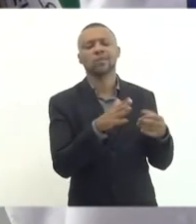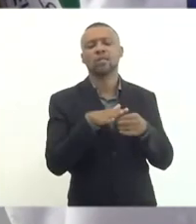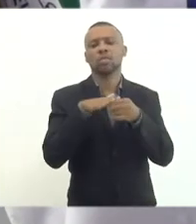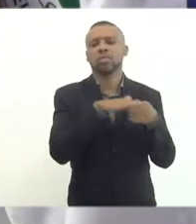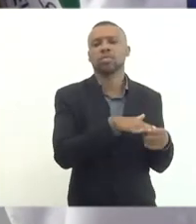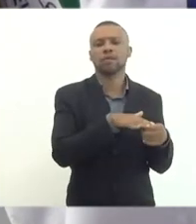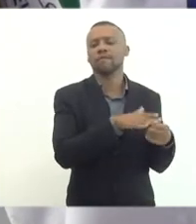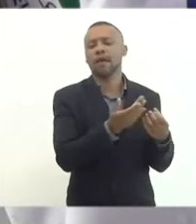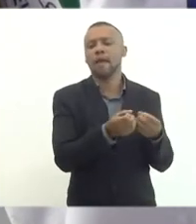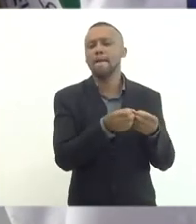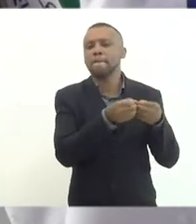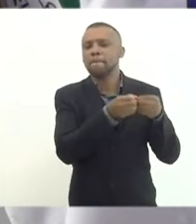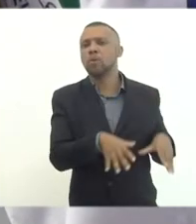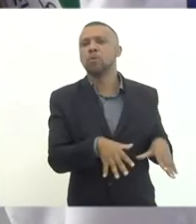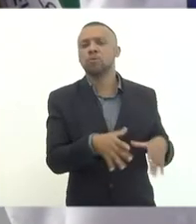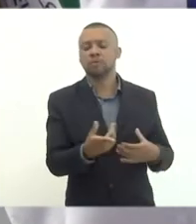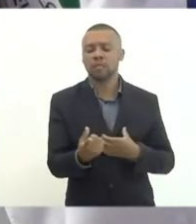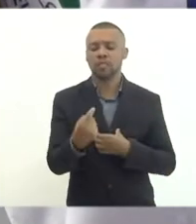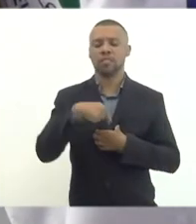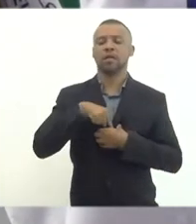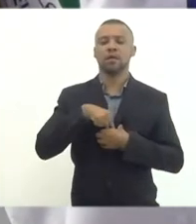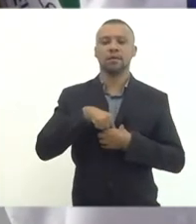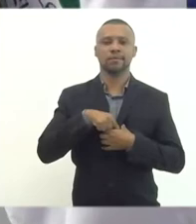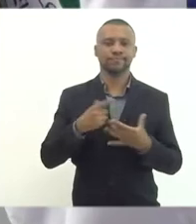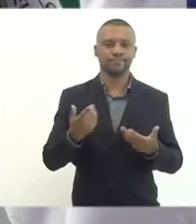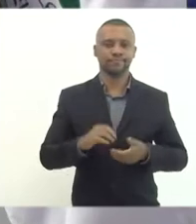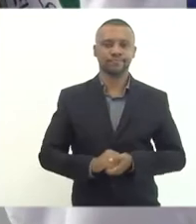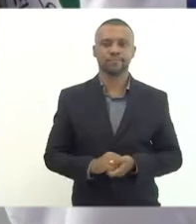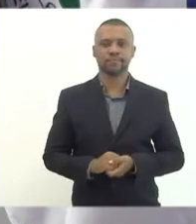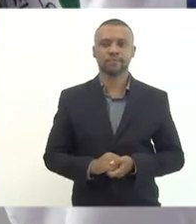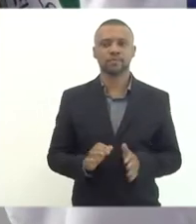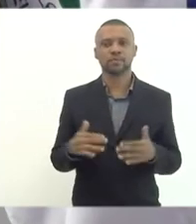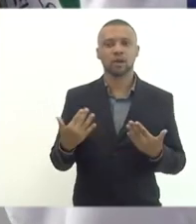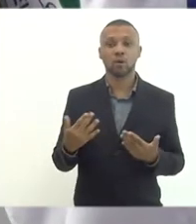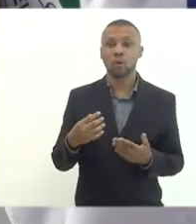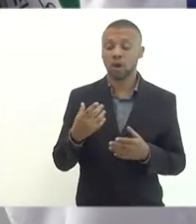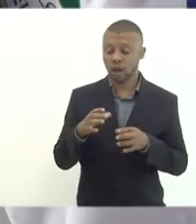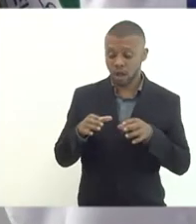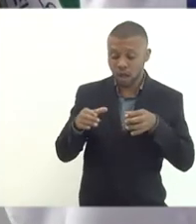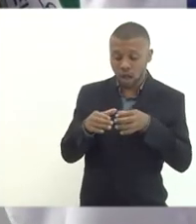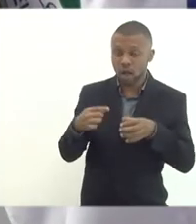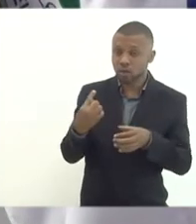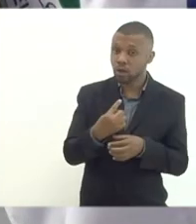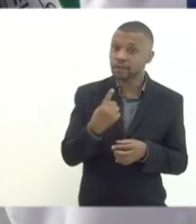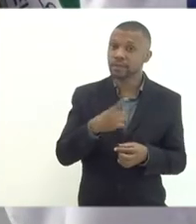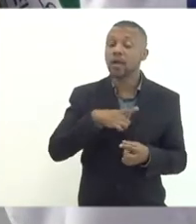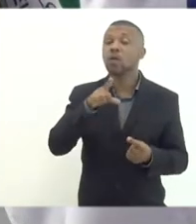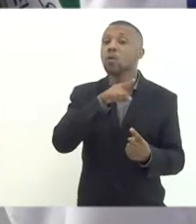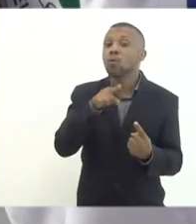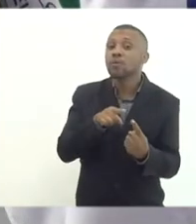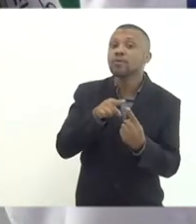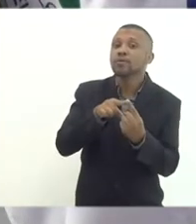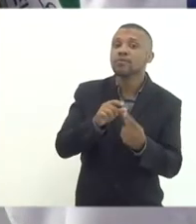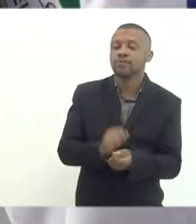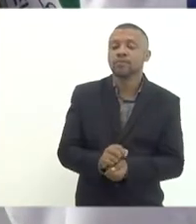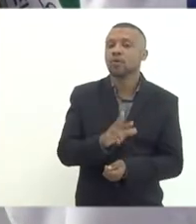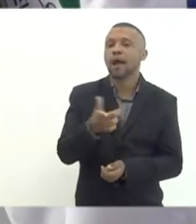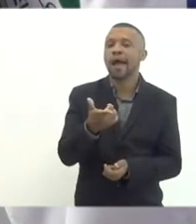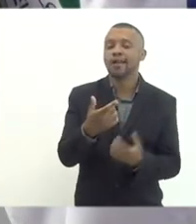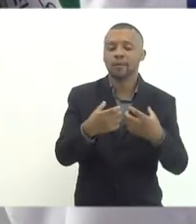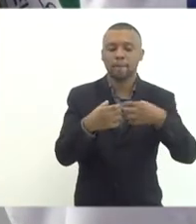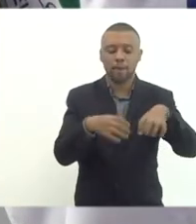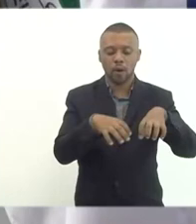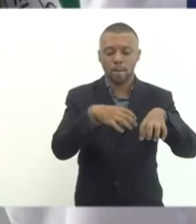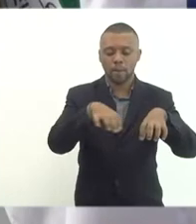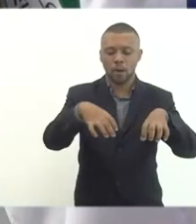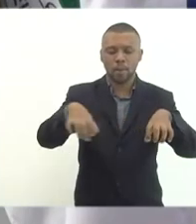destruí Lu interior integralmente Então a nossa comissão ela tem esse intuito não é de setorizar não é